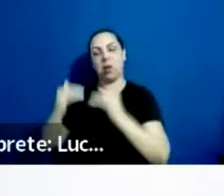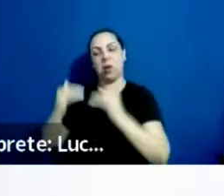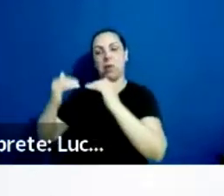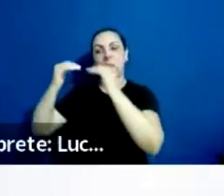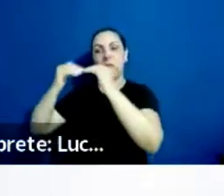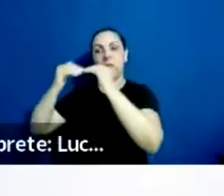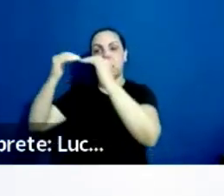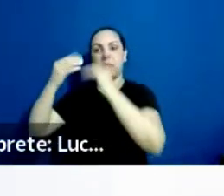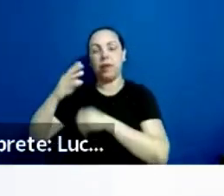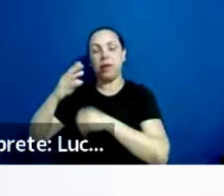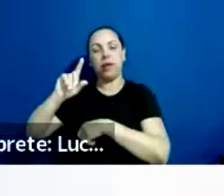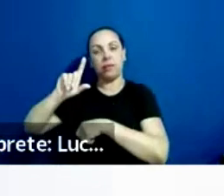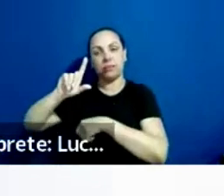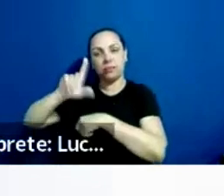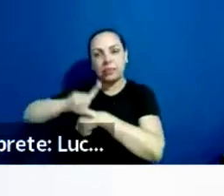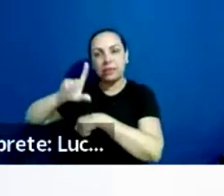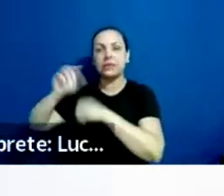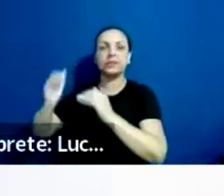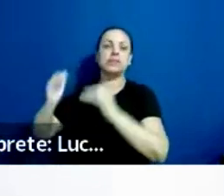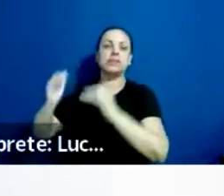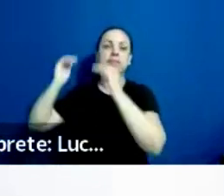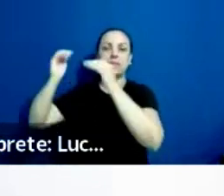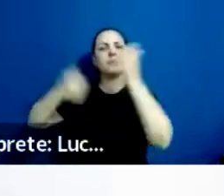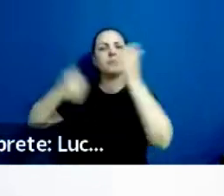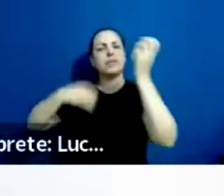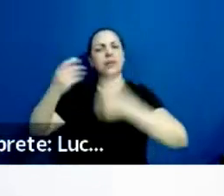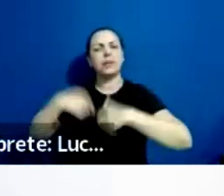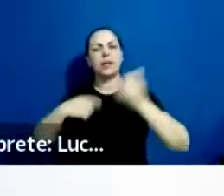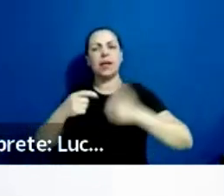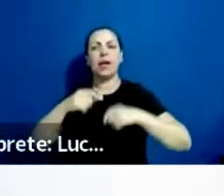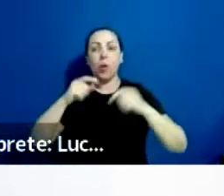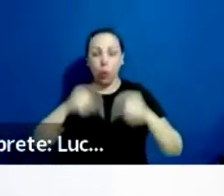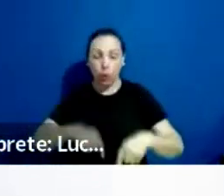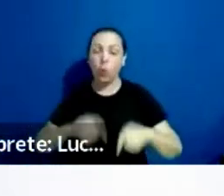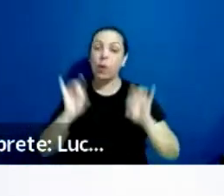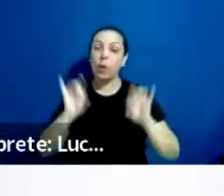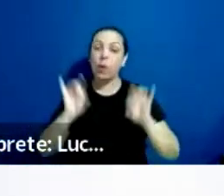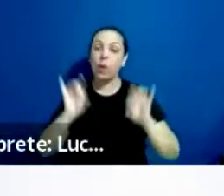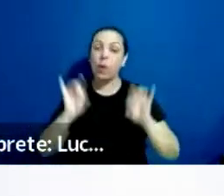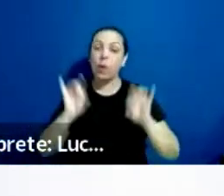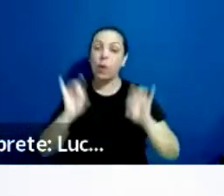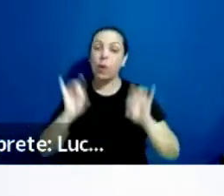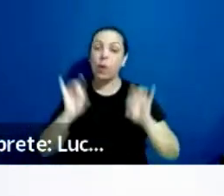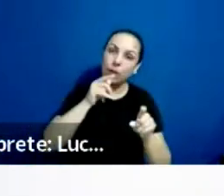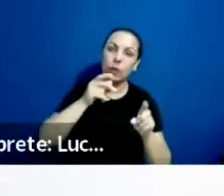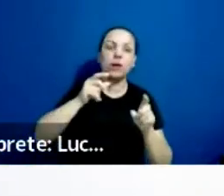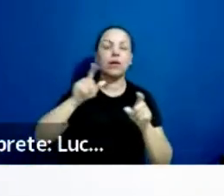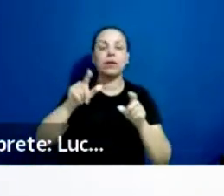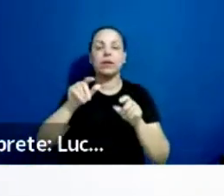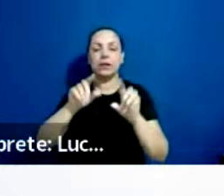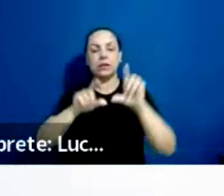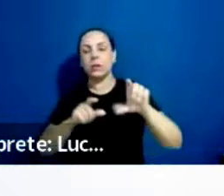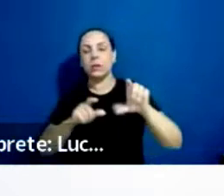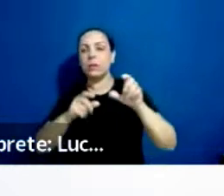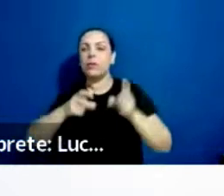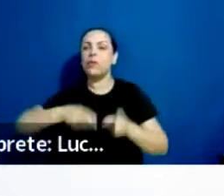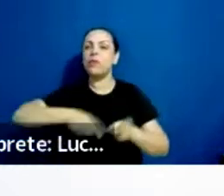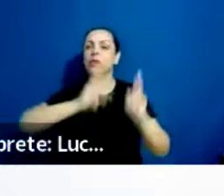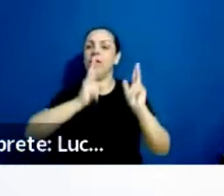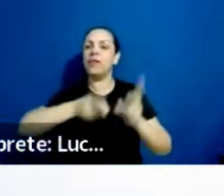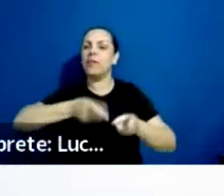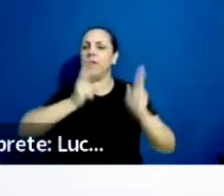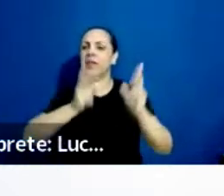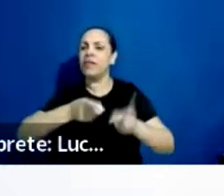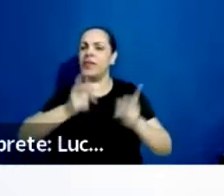muito importante. Por quê? Um grande produto tem que ter um grande plano de negócios por trás. Então, a Cláudia